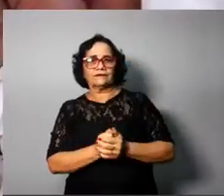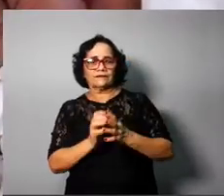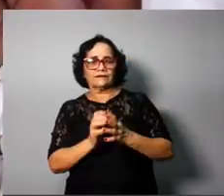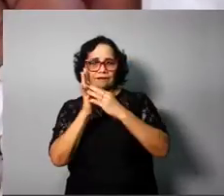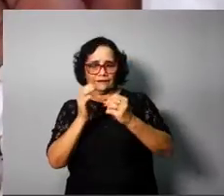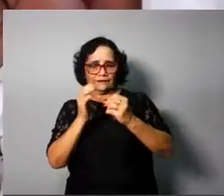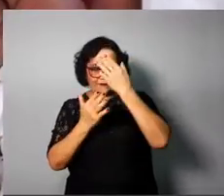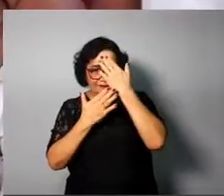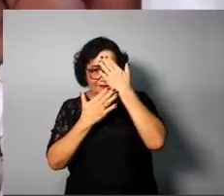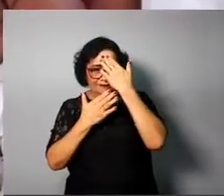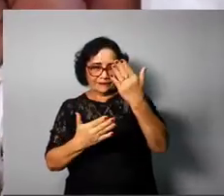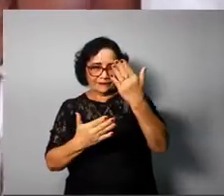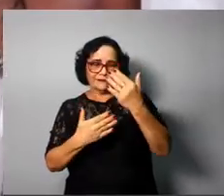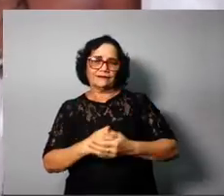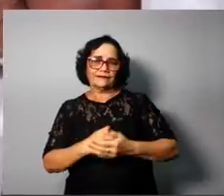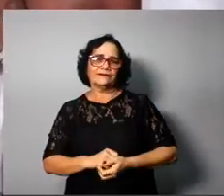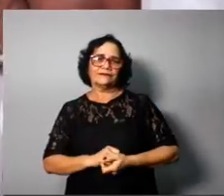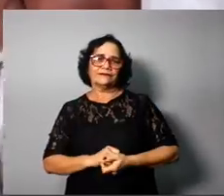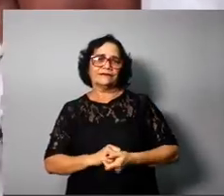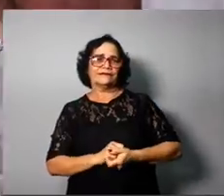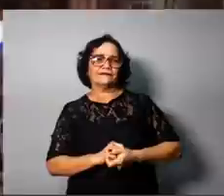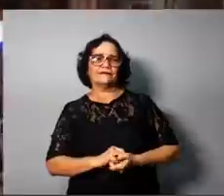a Deus.